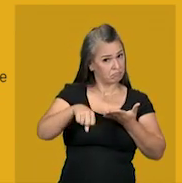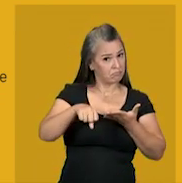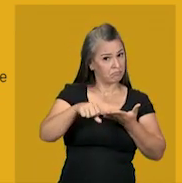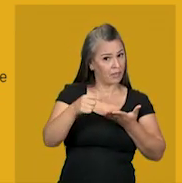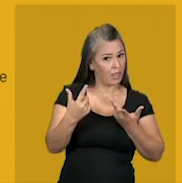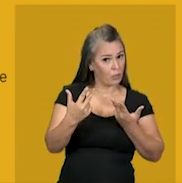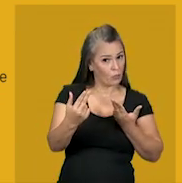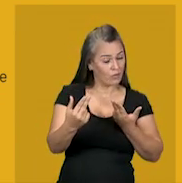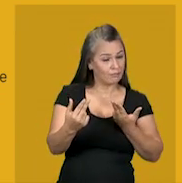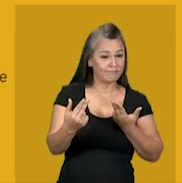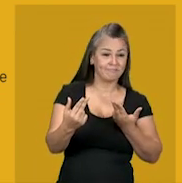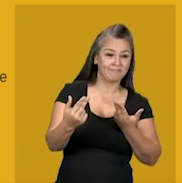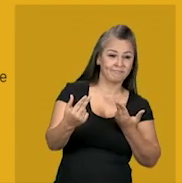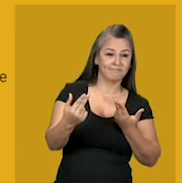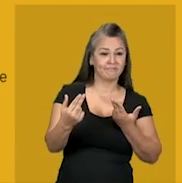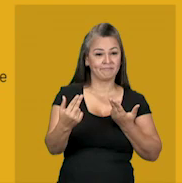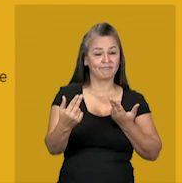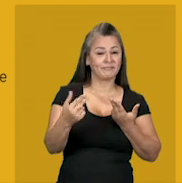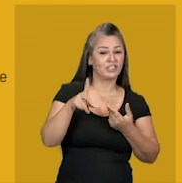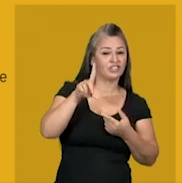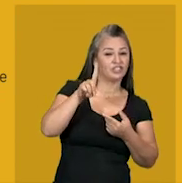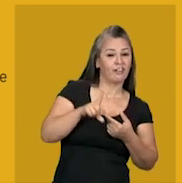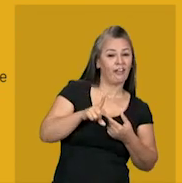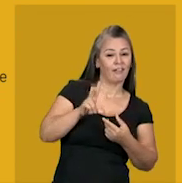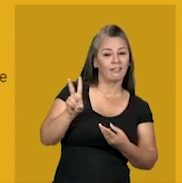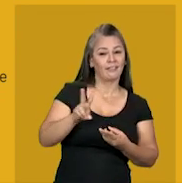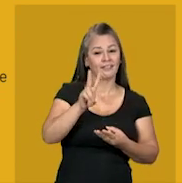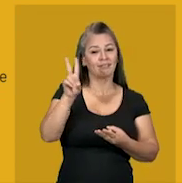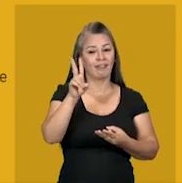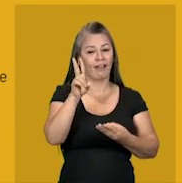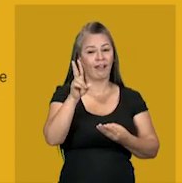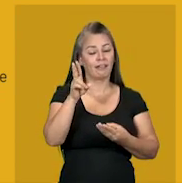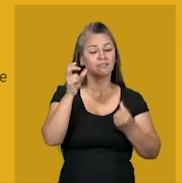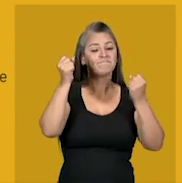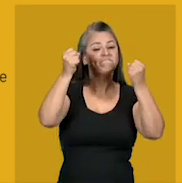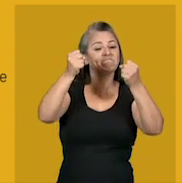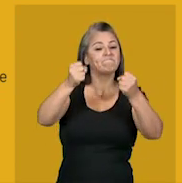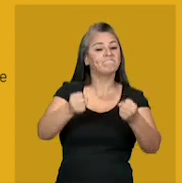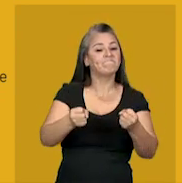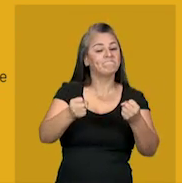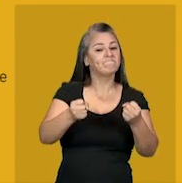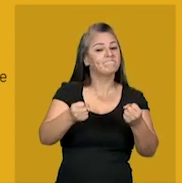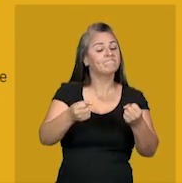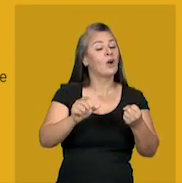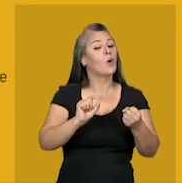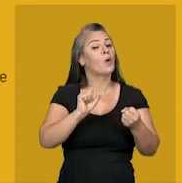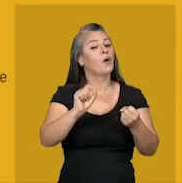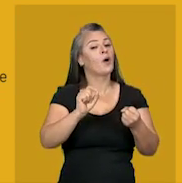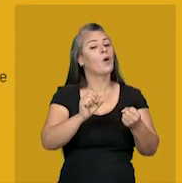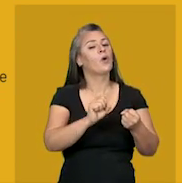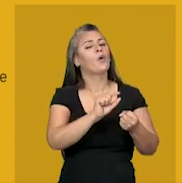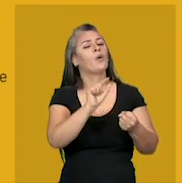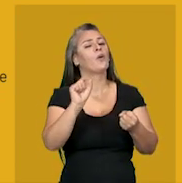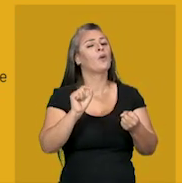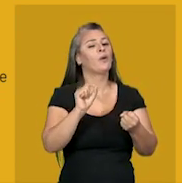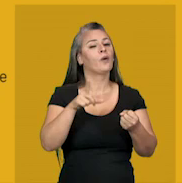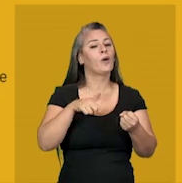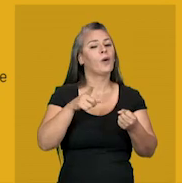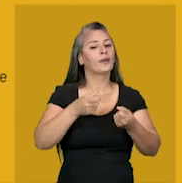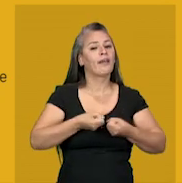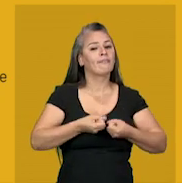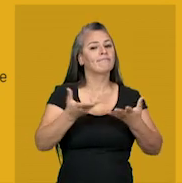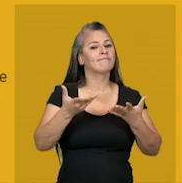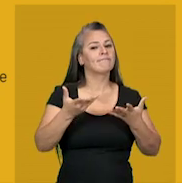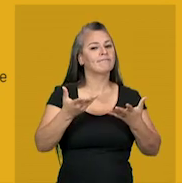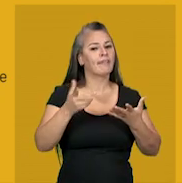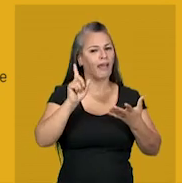direitos, vantagens, facilidades econômicas, poder, o que é distribuído exatamente? Qual o valor disso nessa sociedade?